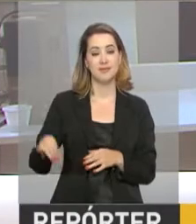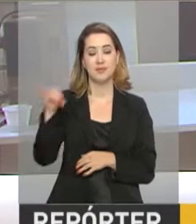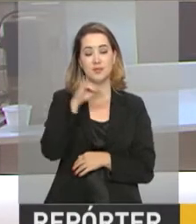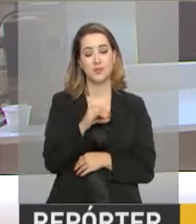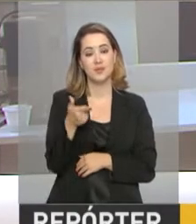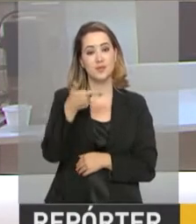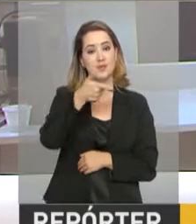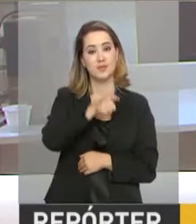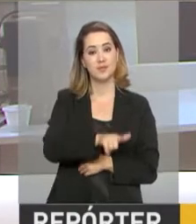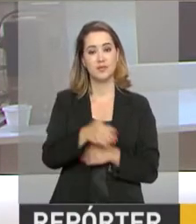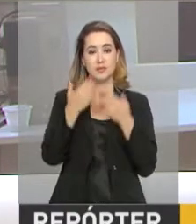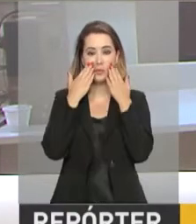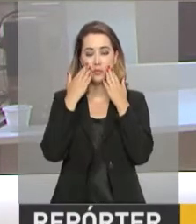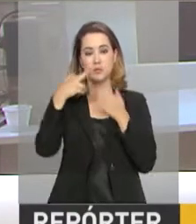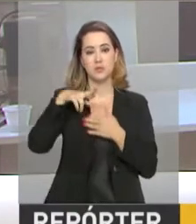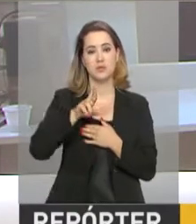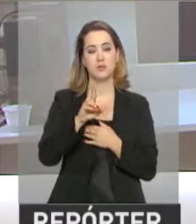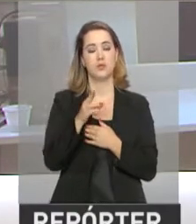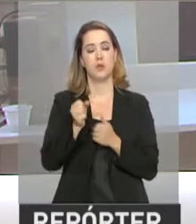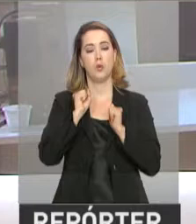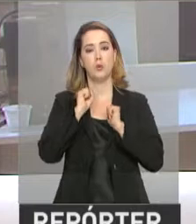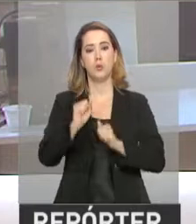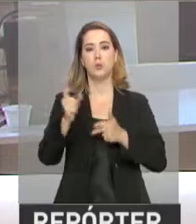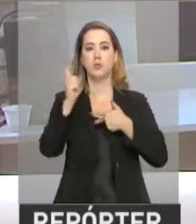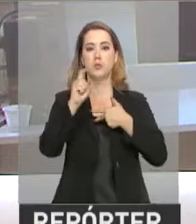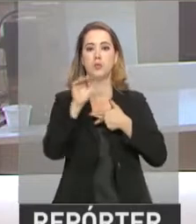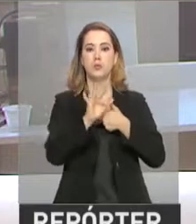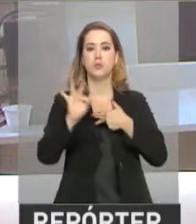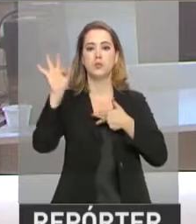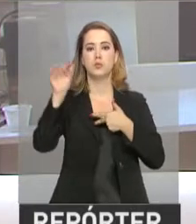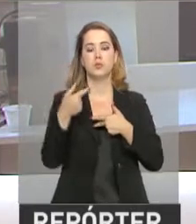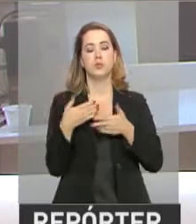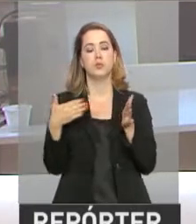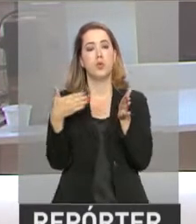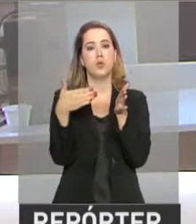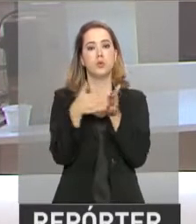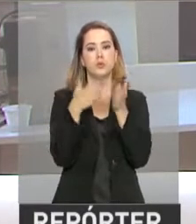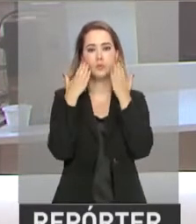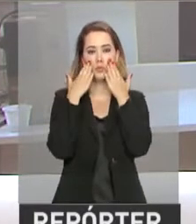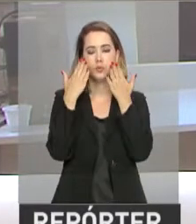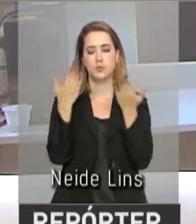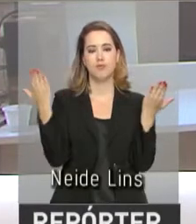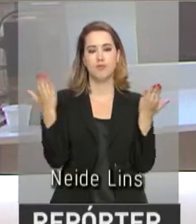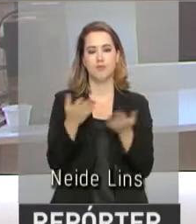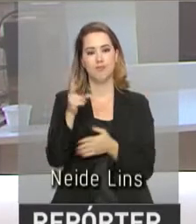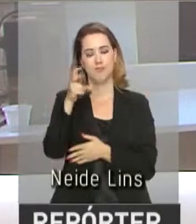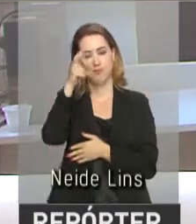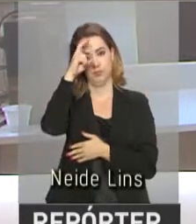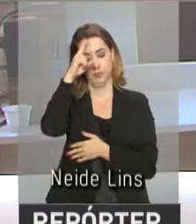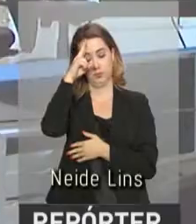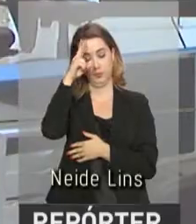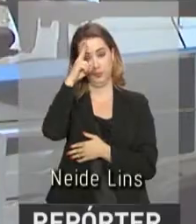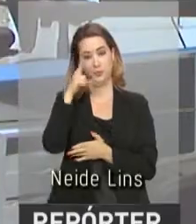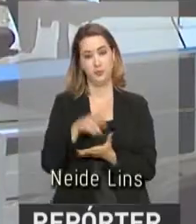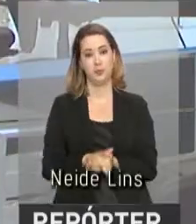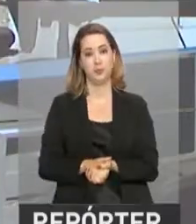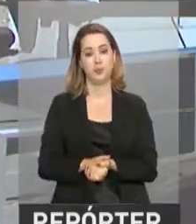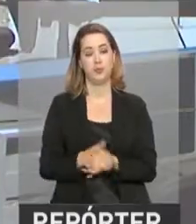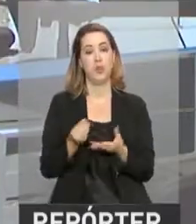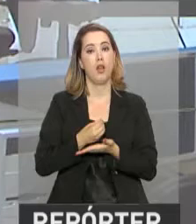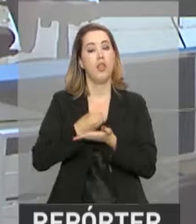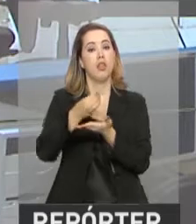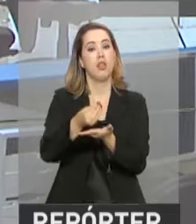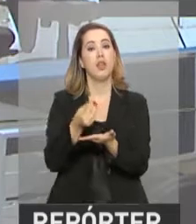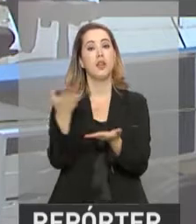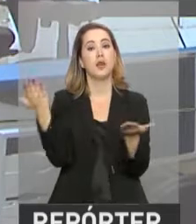Olá, estamos de volta com as notícias do Poder Executivo Federal na última edição do Repórter NBR desta segunda-feira. Entregue hoje